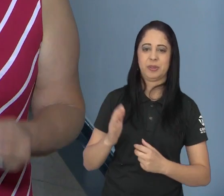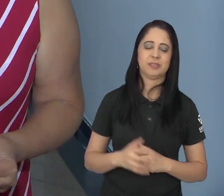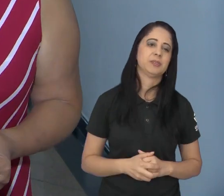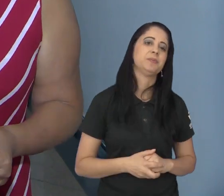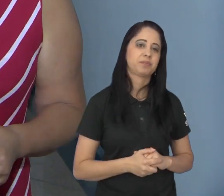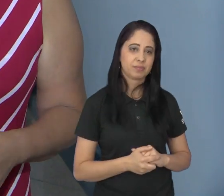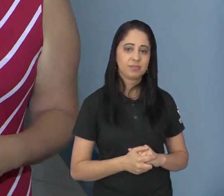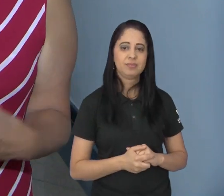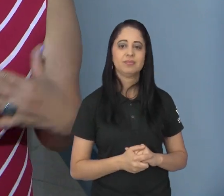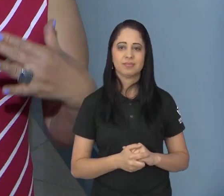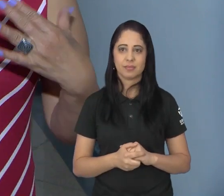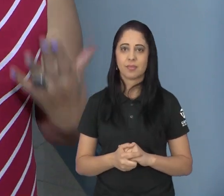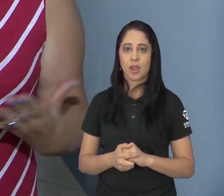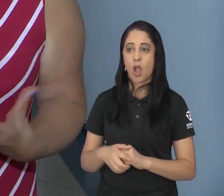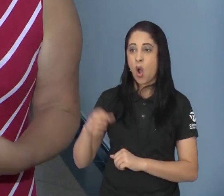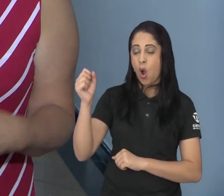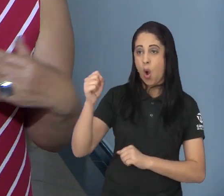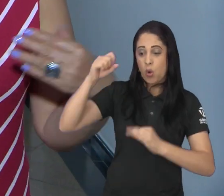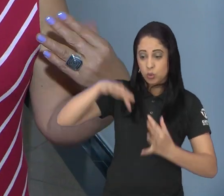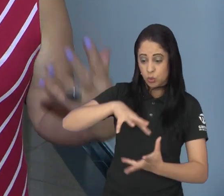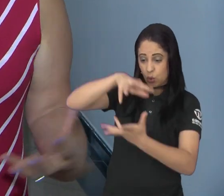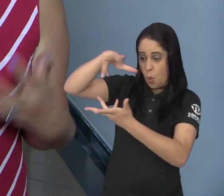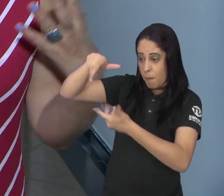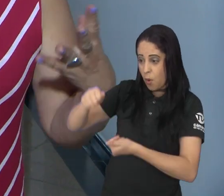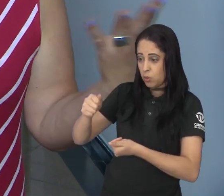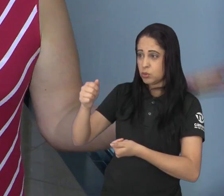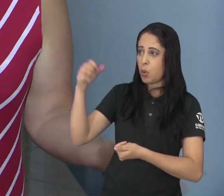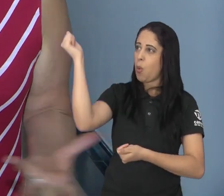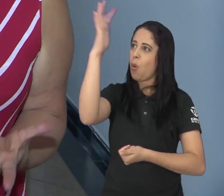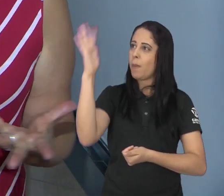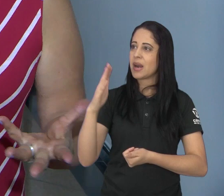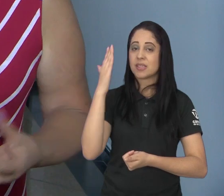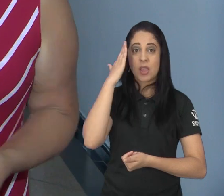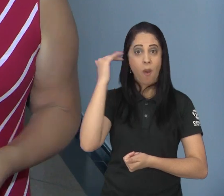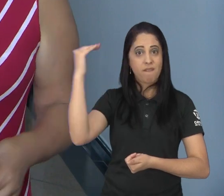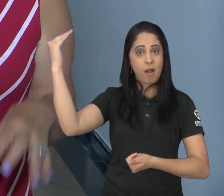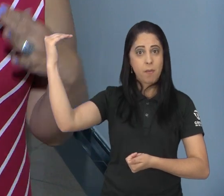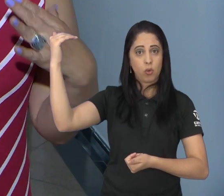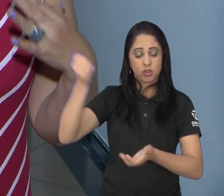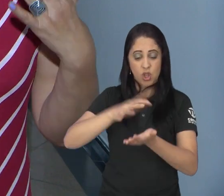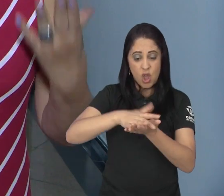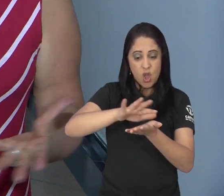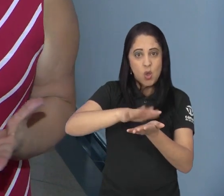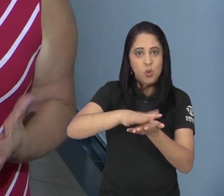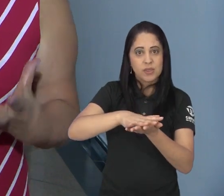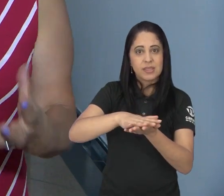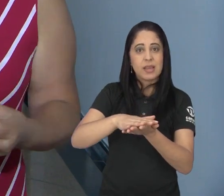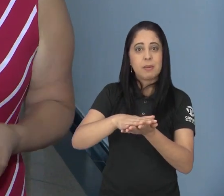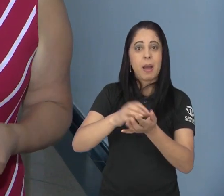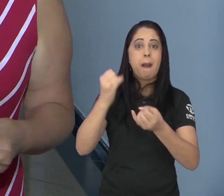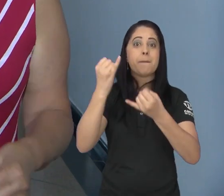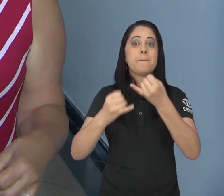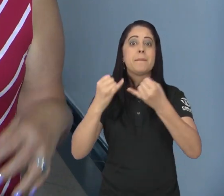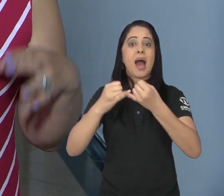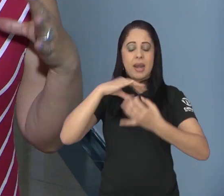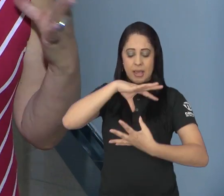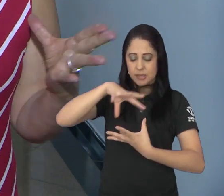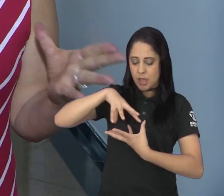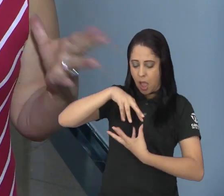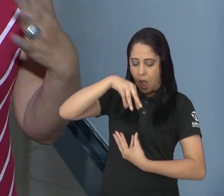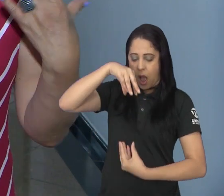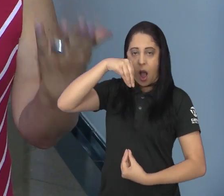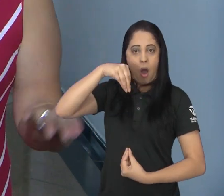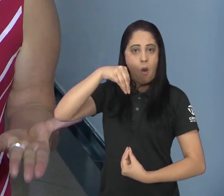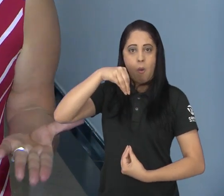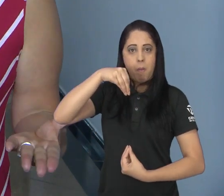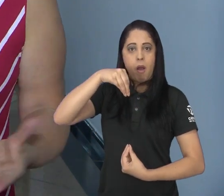no mundo inteiro, né? E o samba, ele é a alma do brasileiro. Então, assim, é importante ter esse dia, até porque é